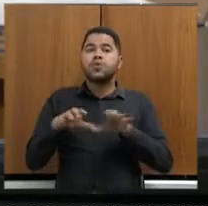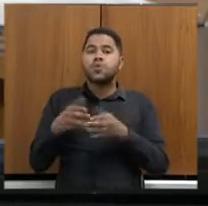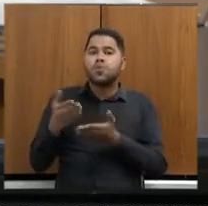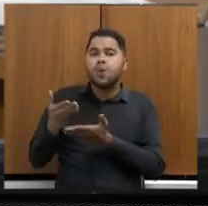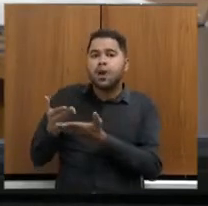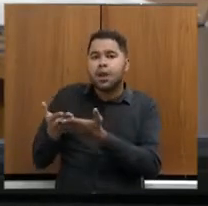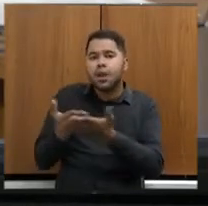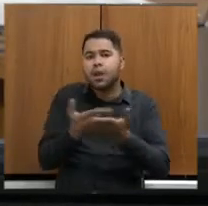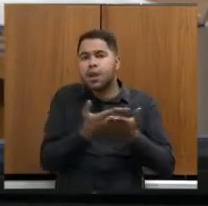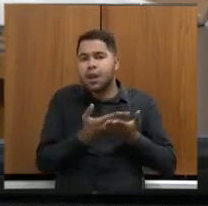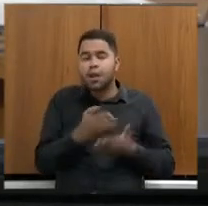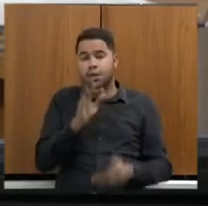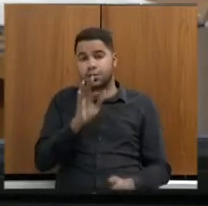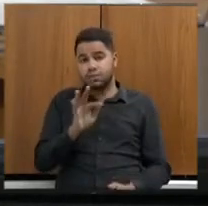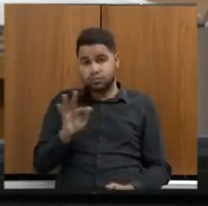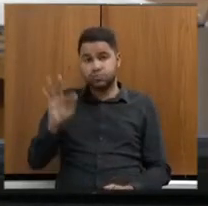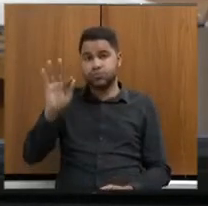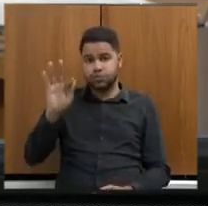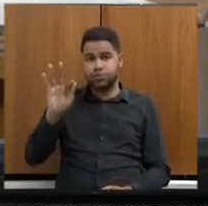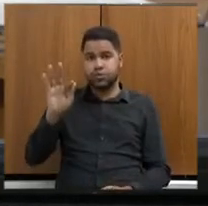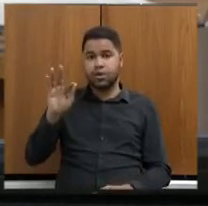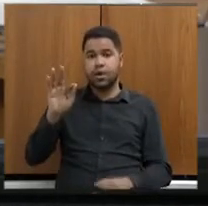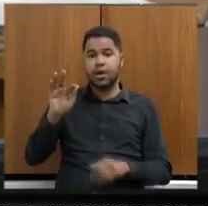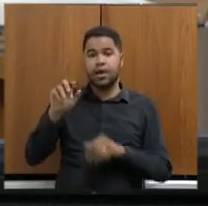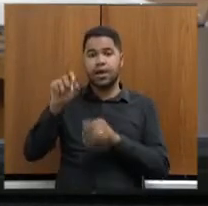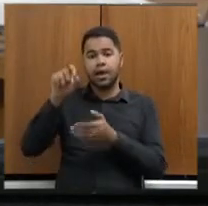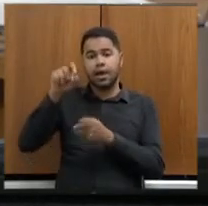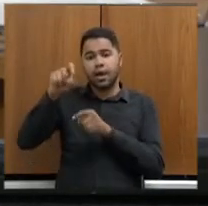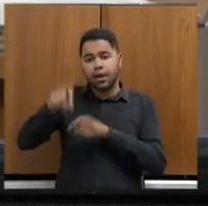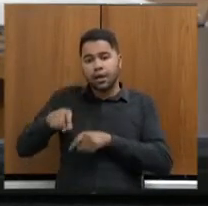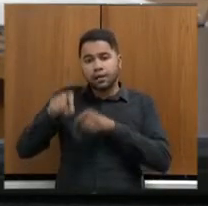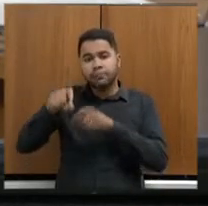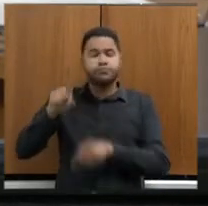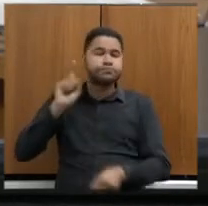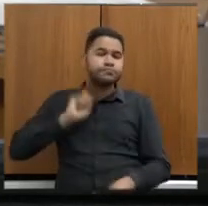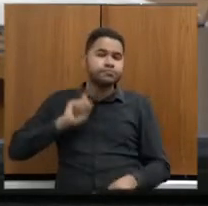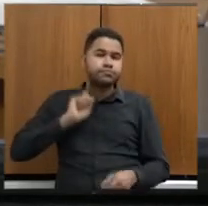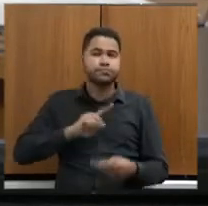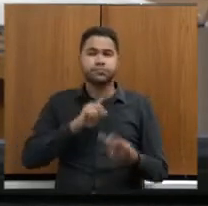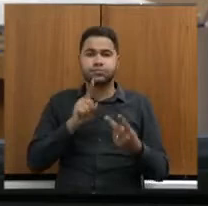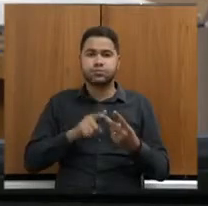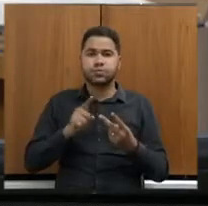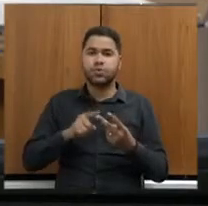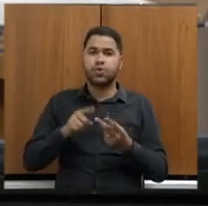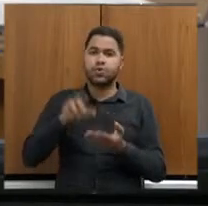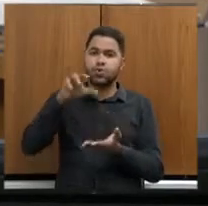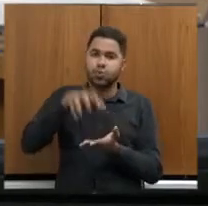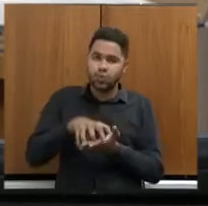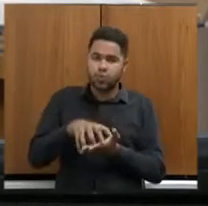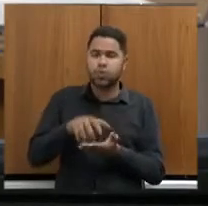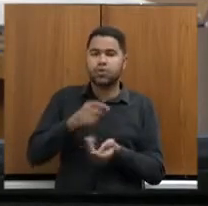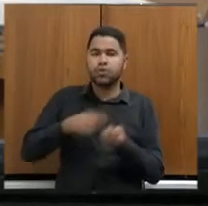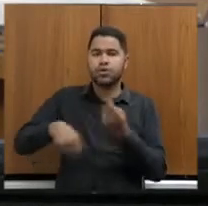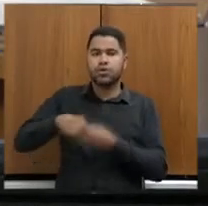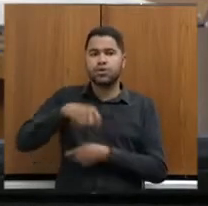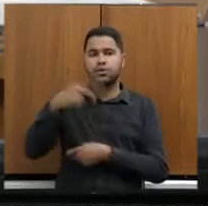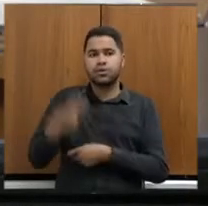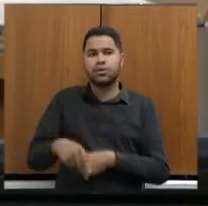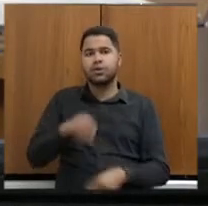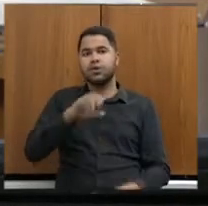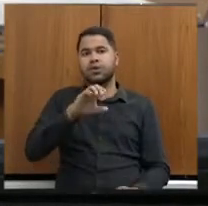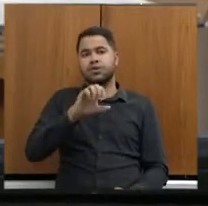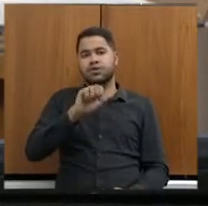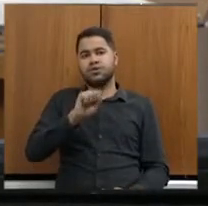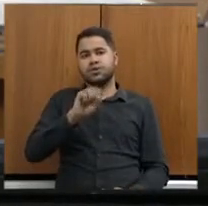estudo junto com a Federação da agricultura de Minas Gerais com a faemg e o núcleo de gestão nosso ambiental da seapa